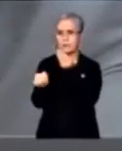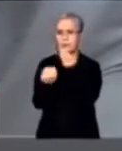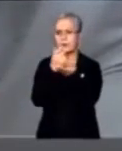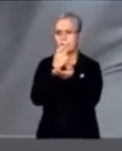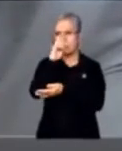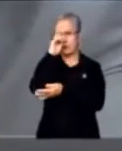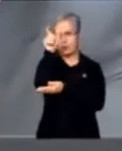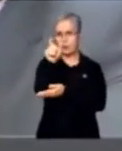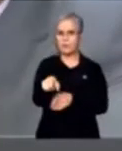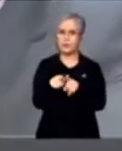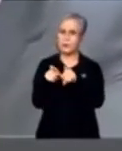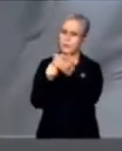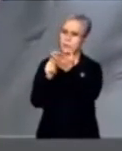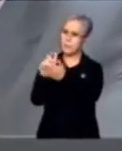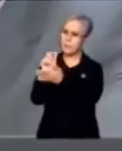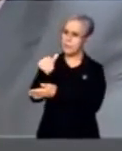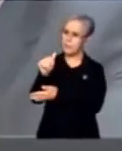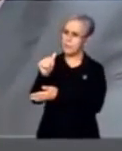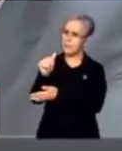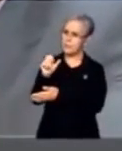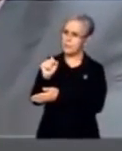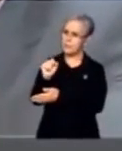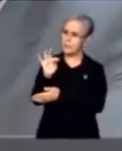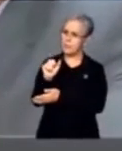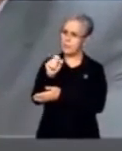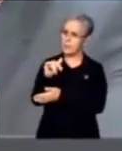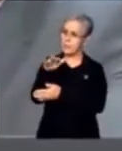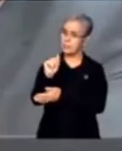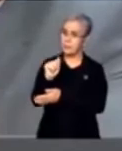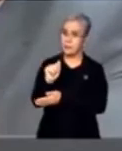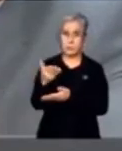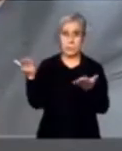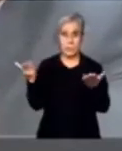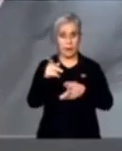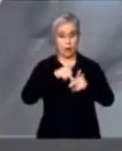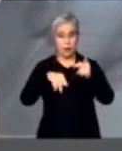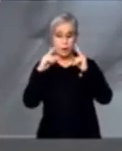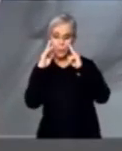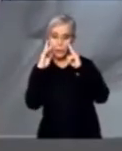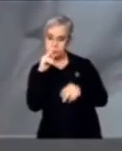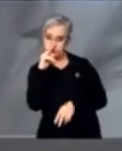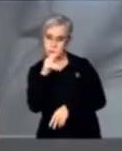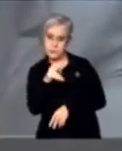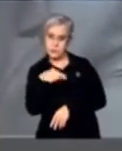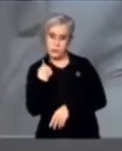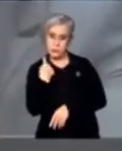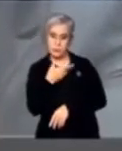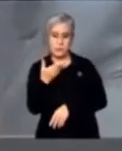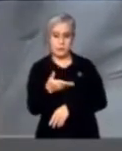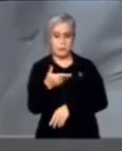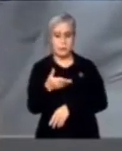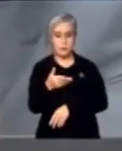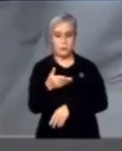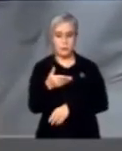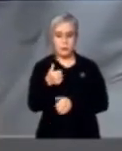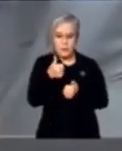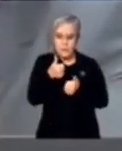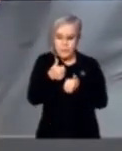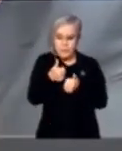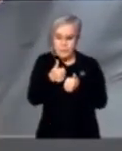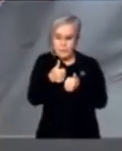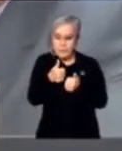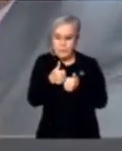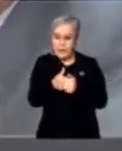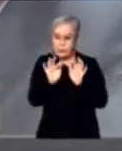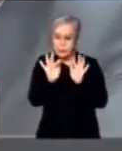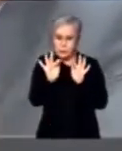Anastasia. O que se dá nesse momento em que a nação já assiste, é que nós estamos no antepenúltimo do capítulo do fim do Fórum de